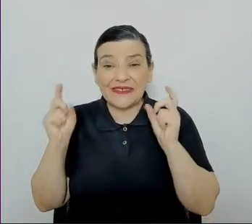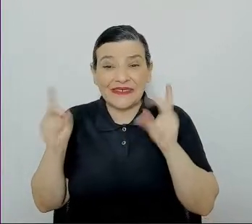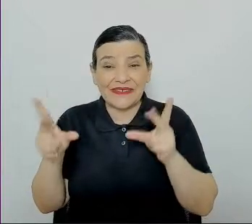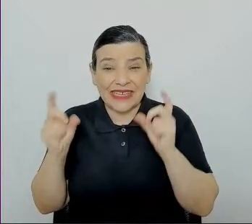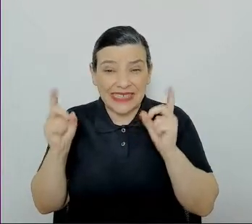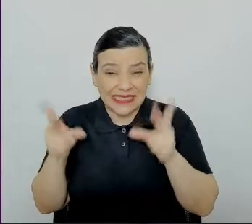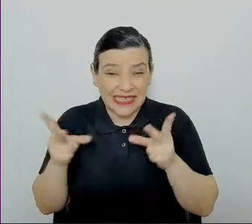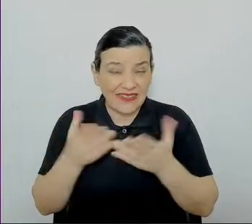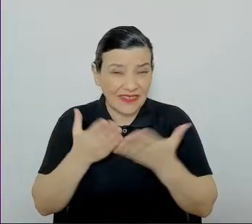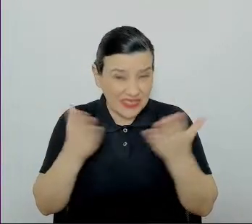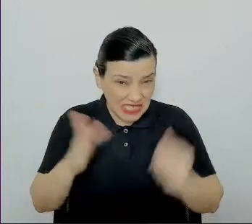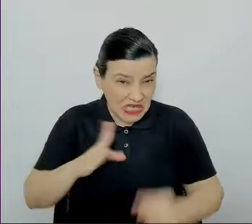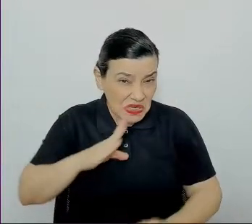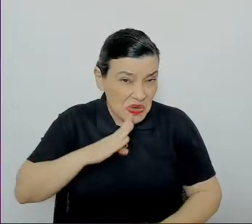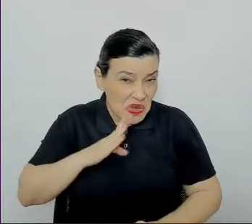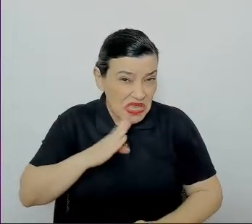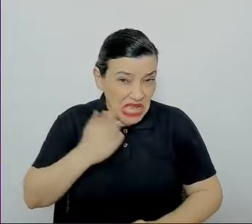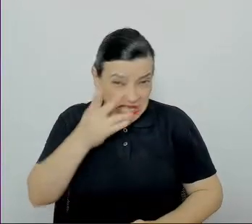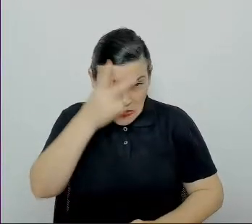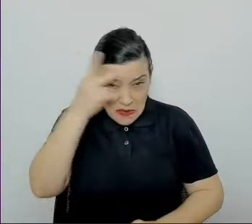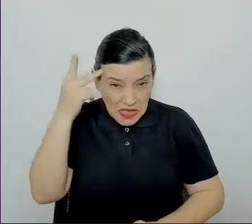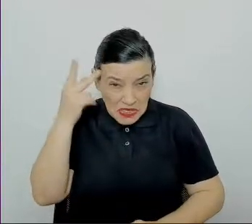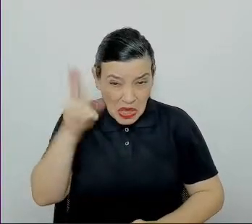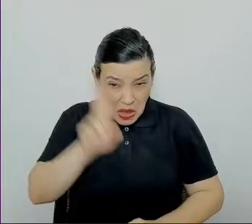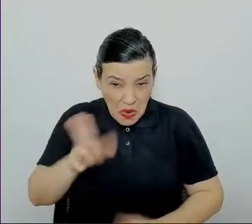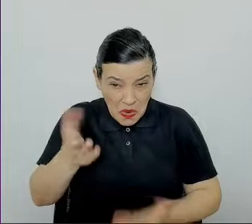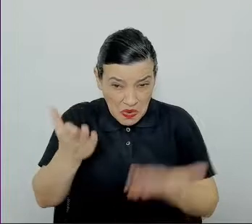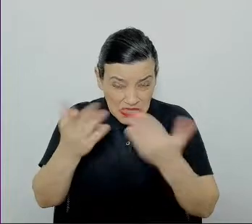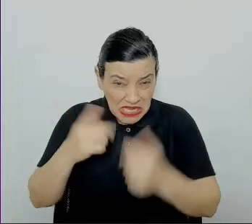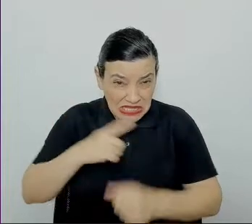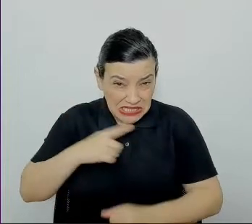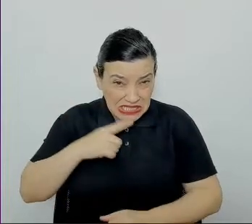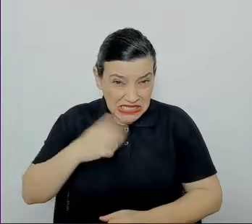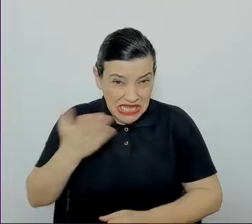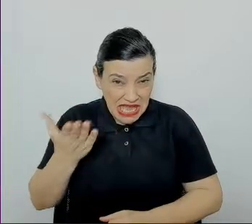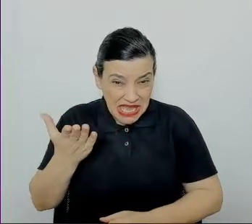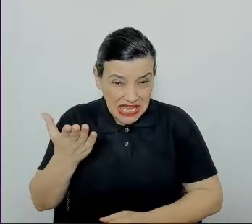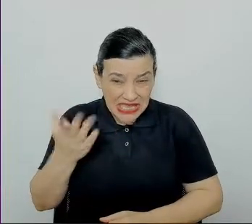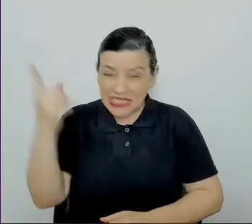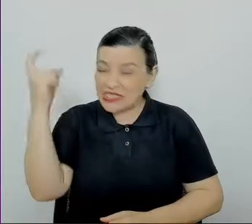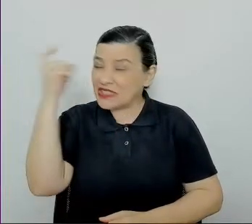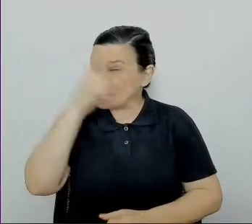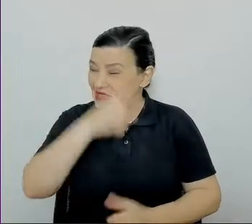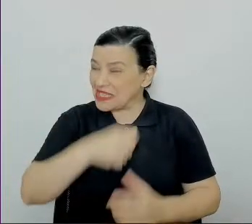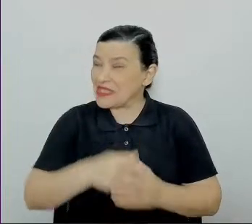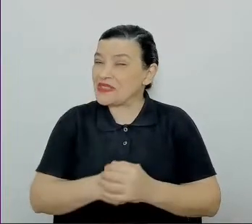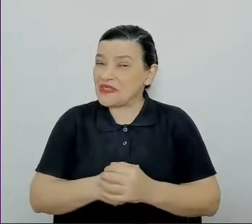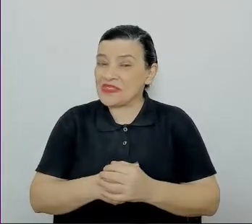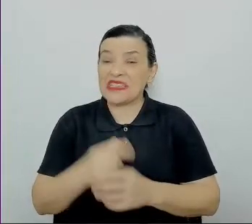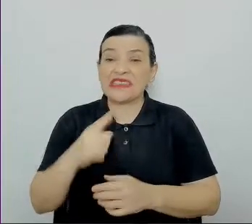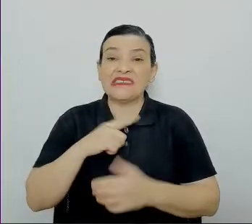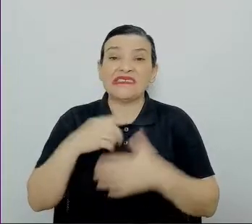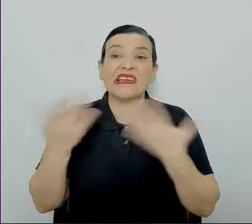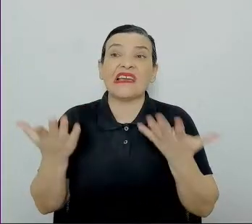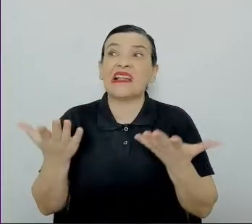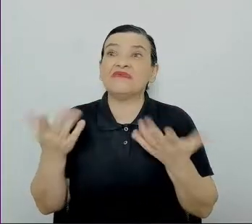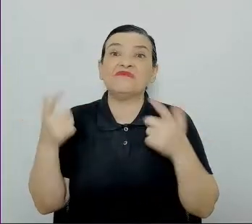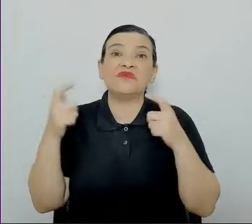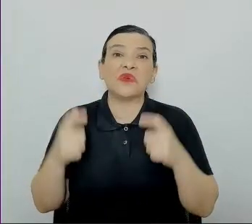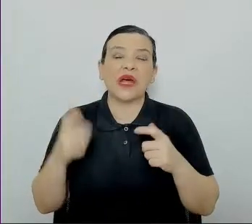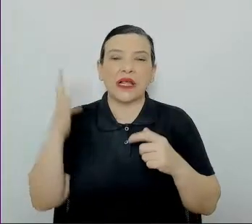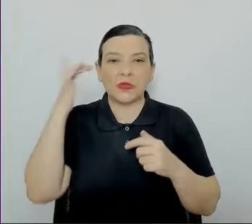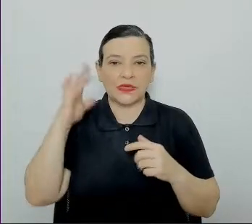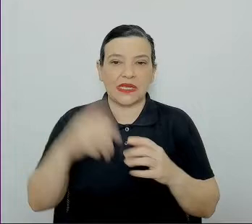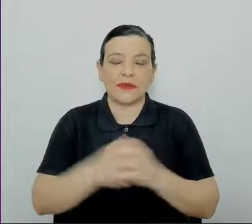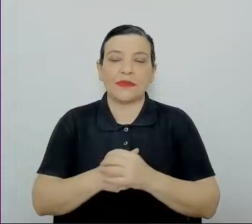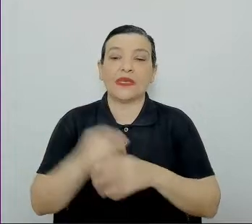que vocês conheçam mais de 2 pessoas que têm o canivete suíço na vida. Assim. E se tem, ela nem sabe onde está. Então, é um